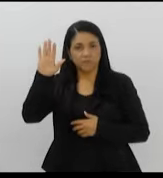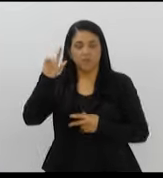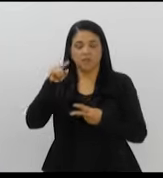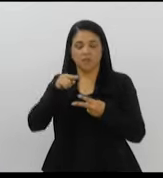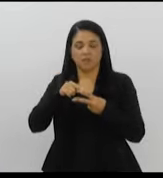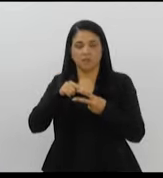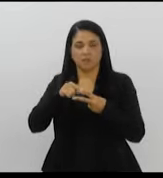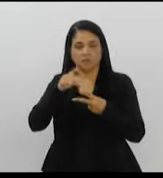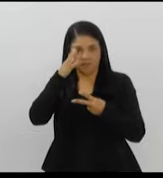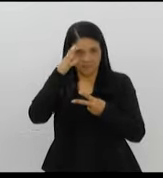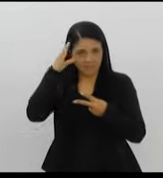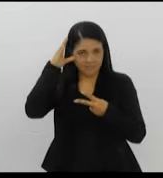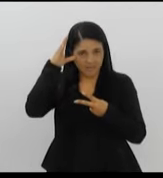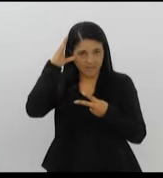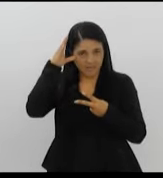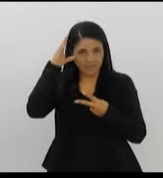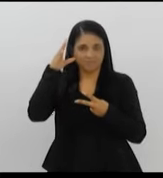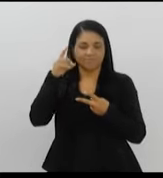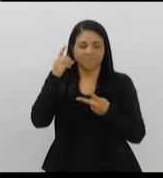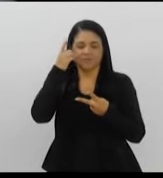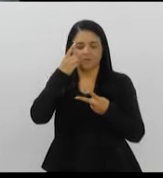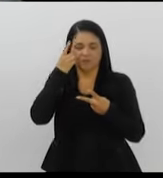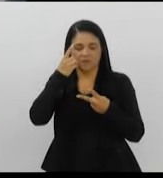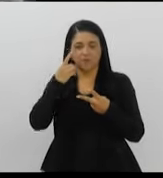Célia Jordão, também